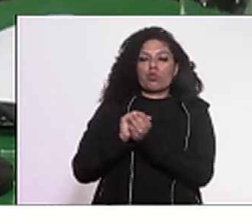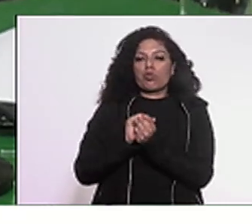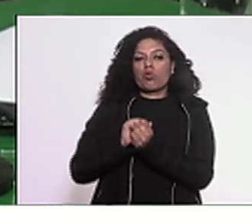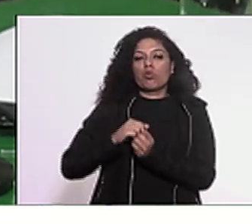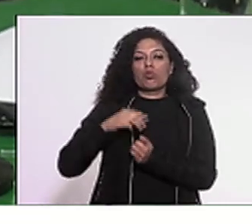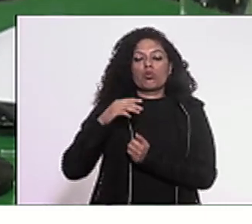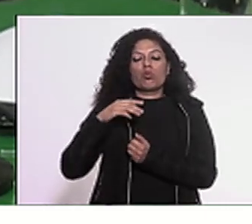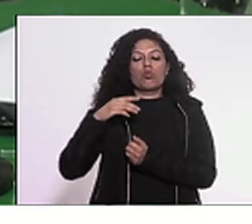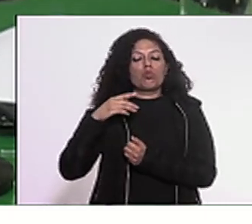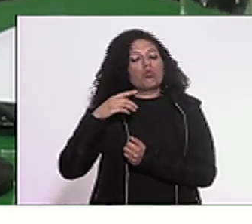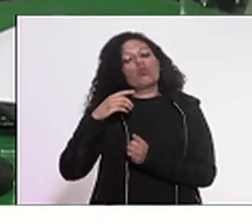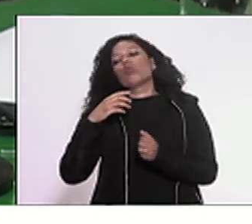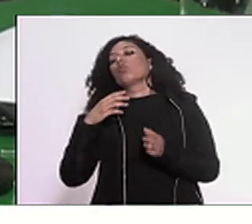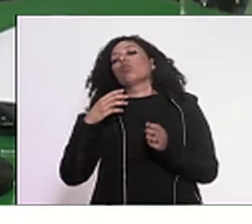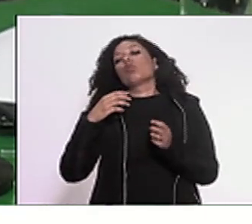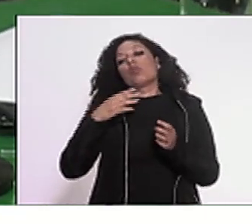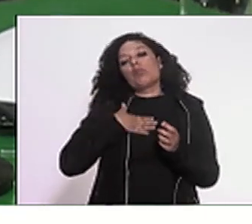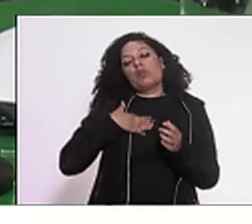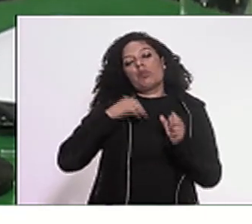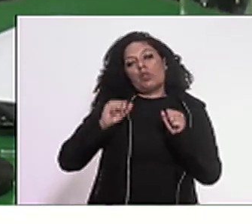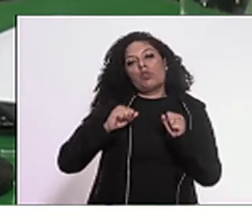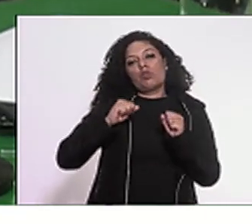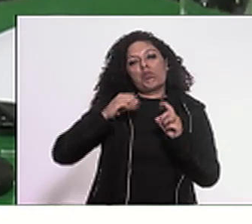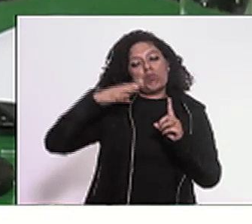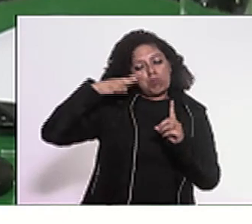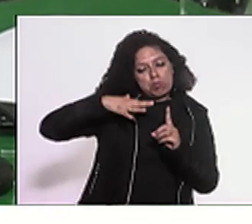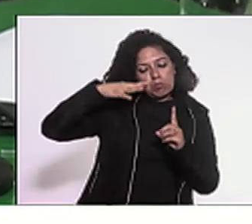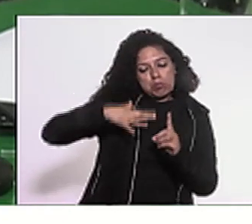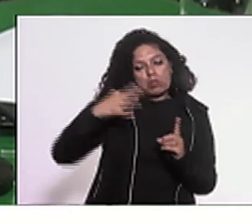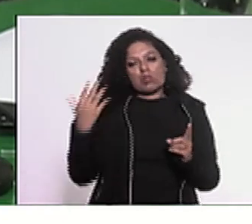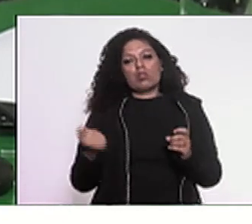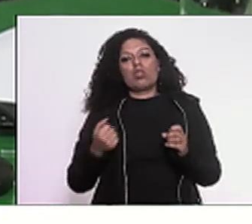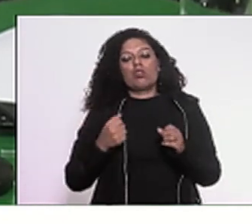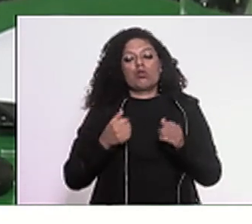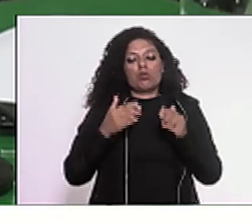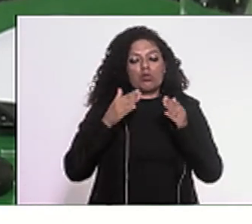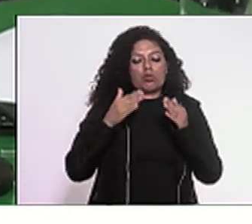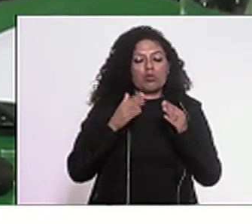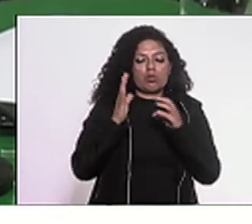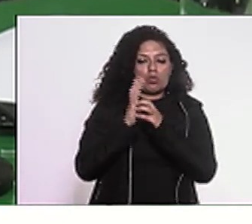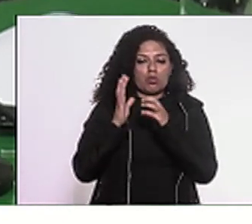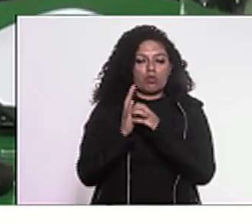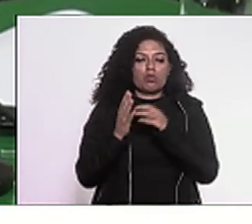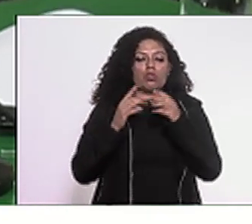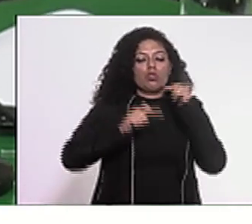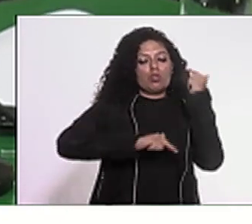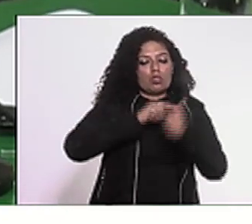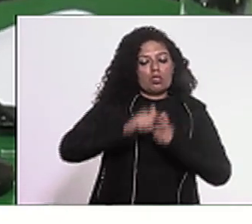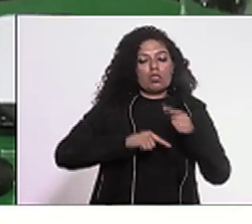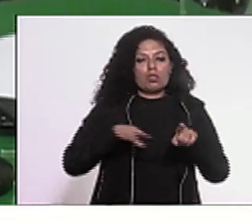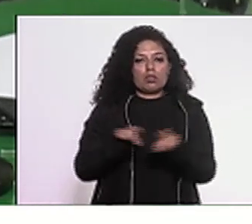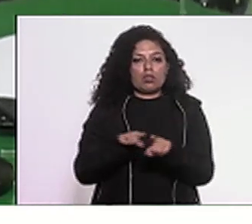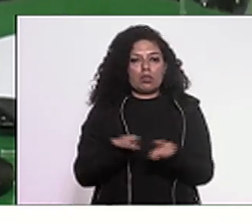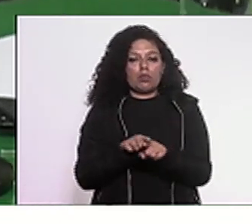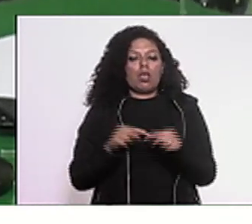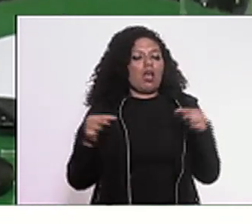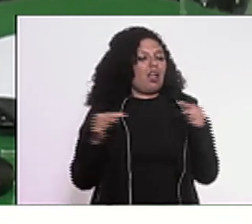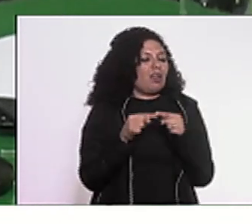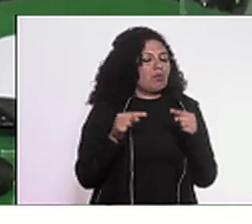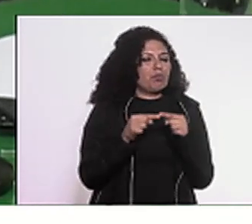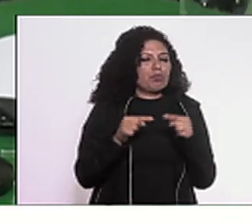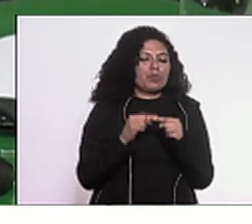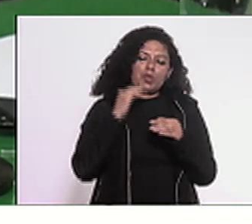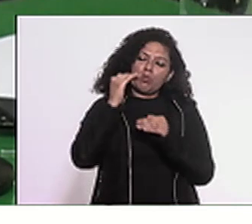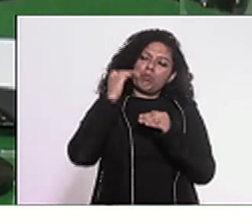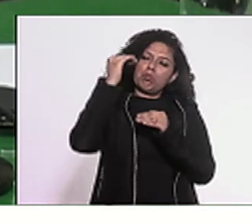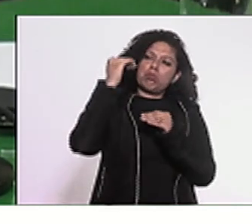assédio moral no trabalho, no âmbito da administração pública estadual, das entidades colaboradoras, caracteriza também nas relações funcionais de escalão, hierárquico,